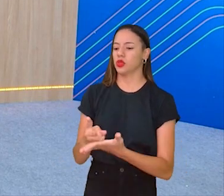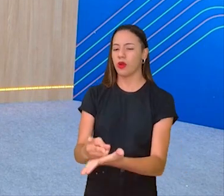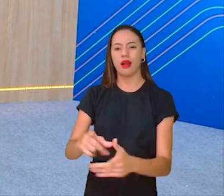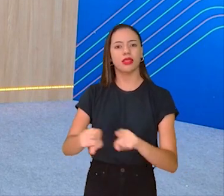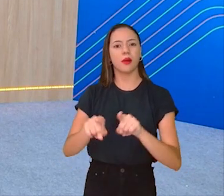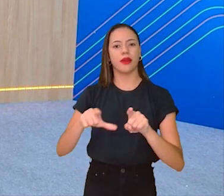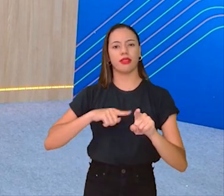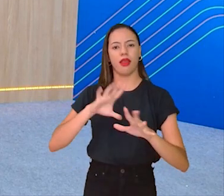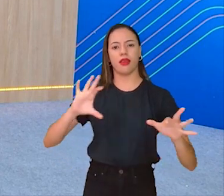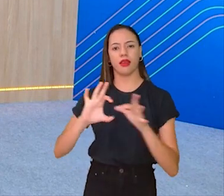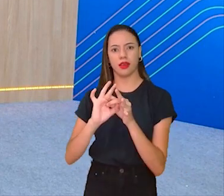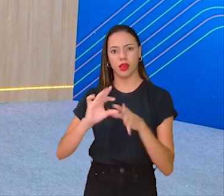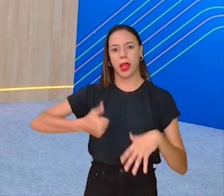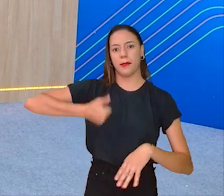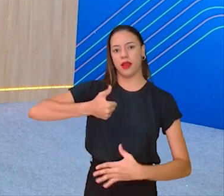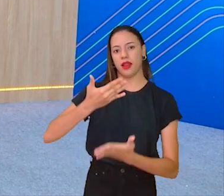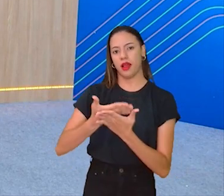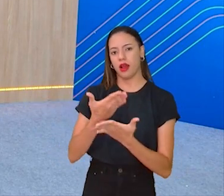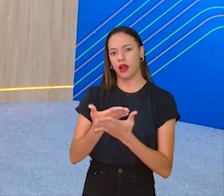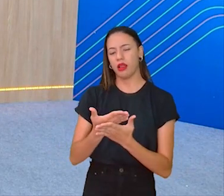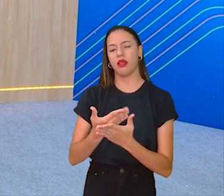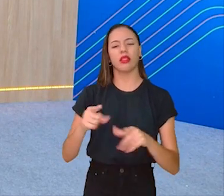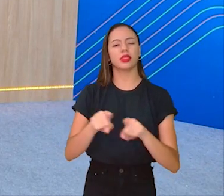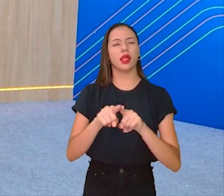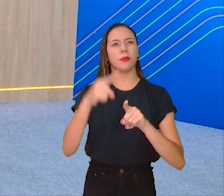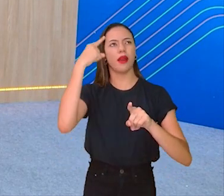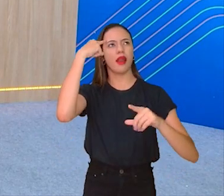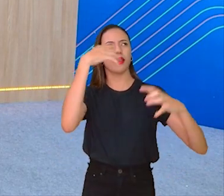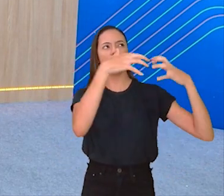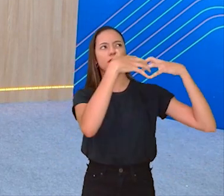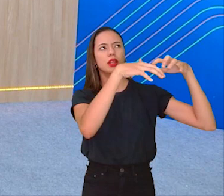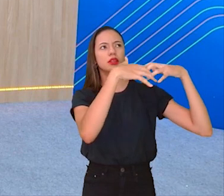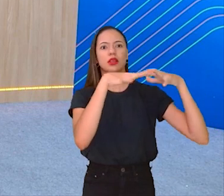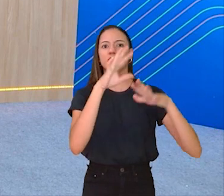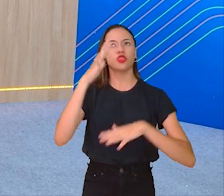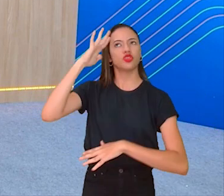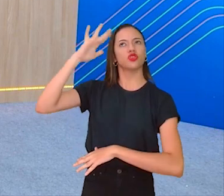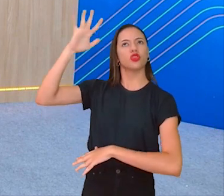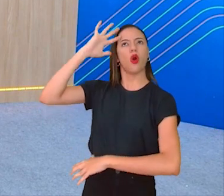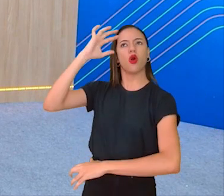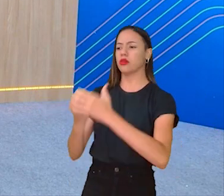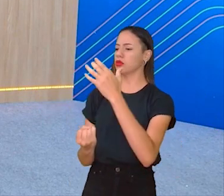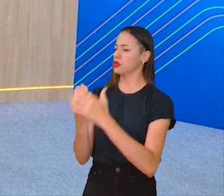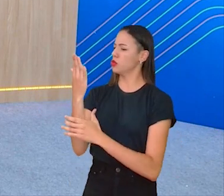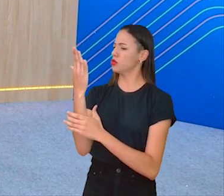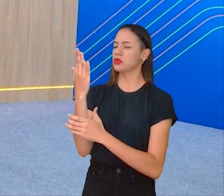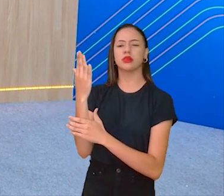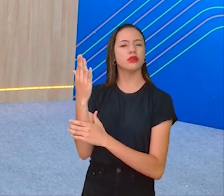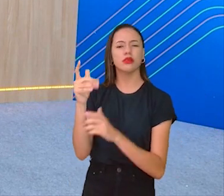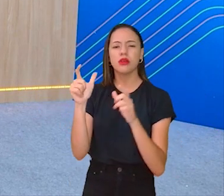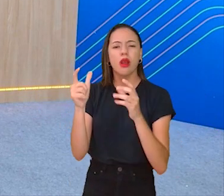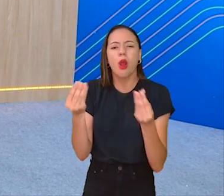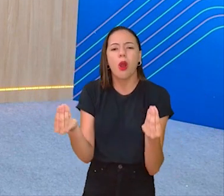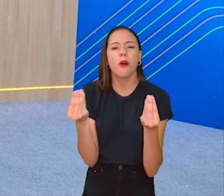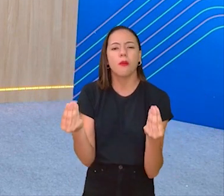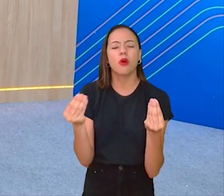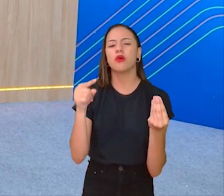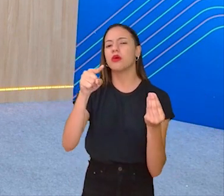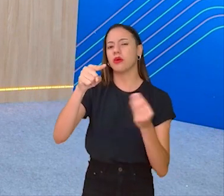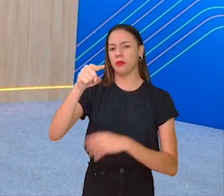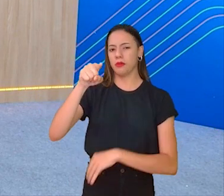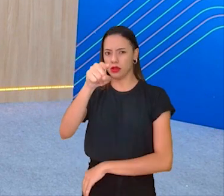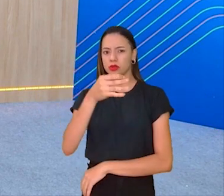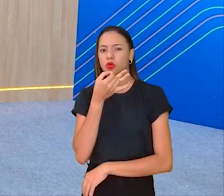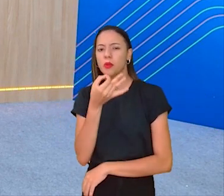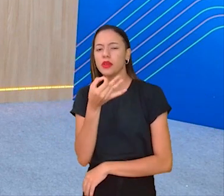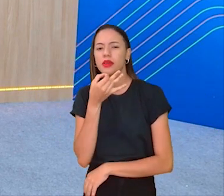aula magna, e a gente começa a se perguntar de onde brotam os sonhos. O que é sonhar para você? Os seus sonhos são